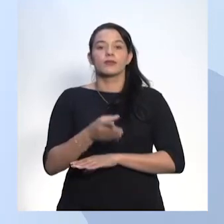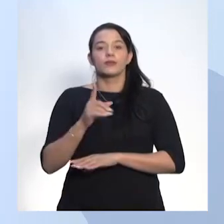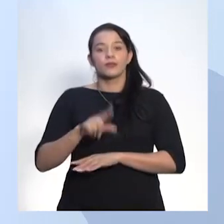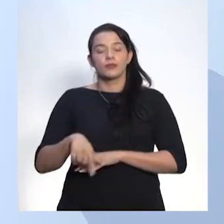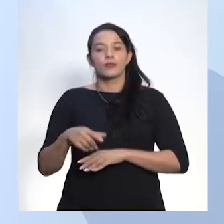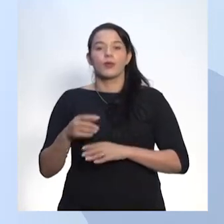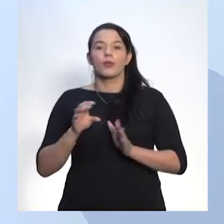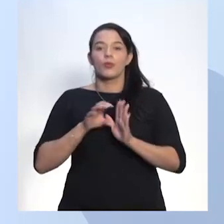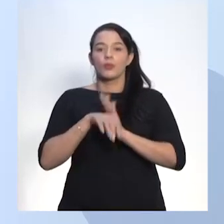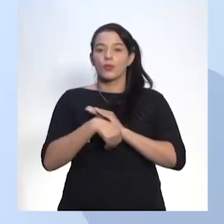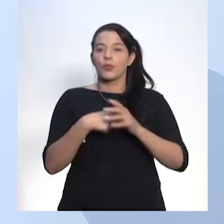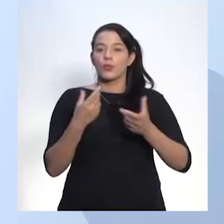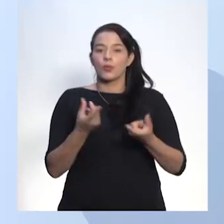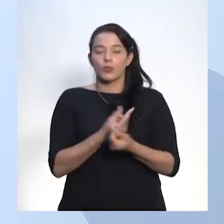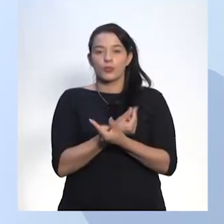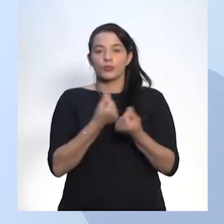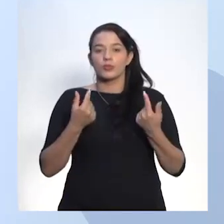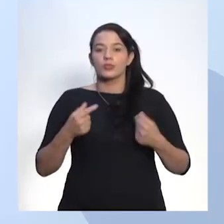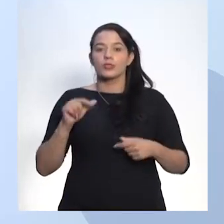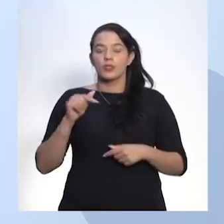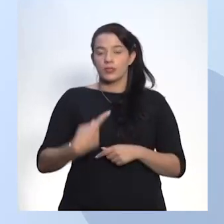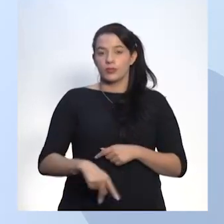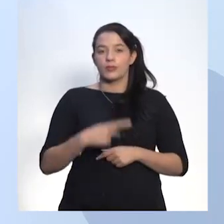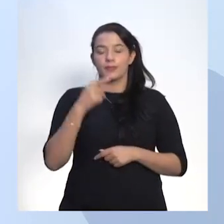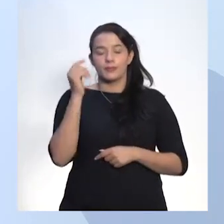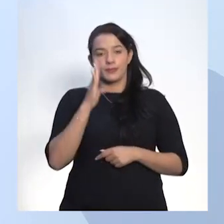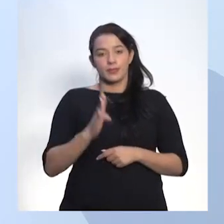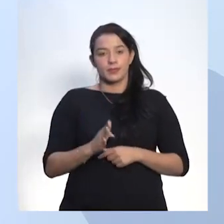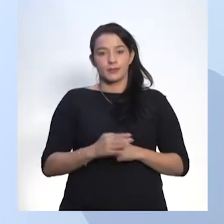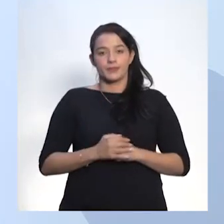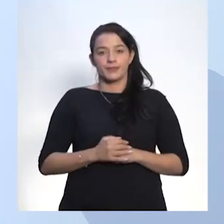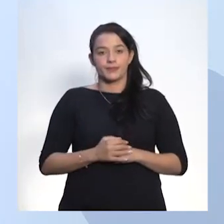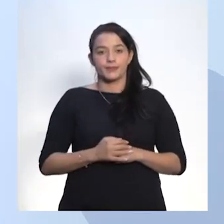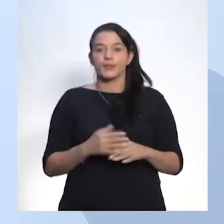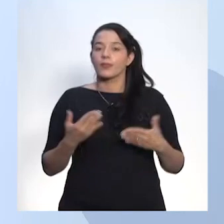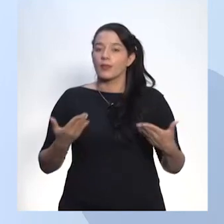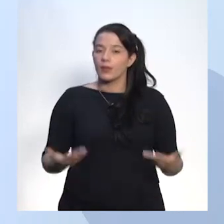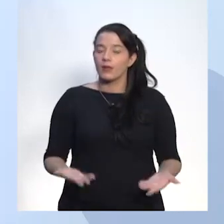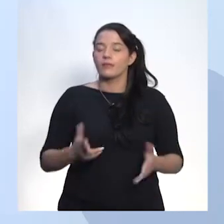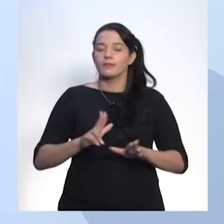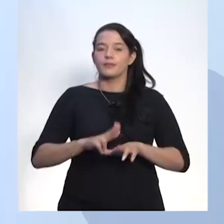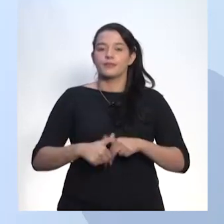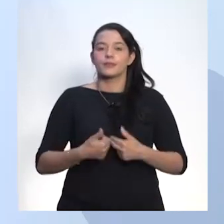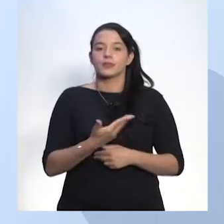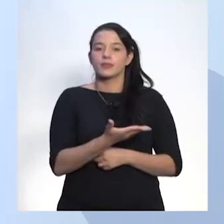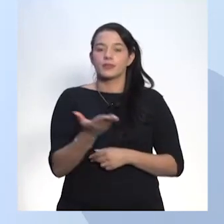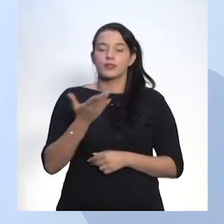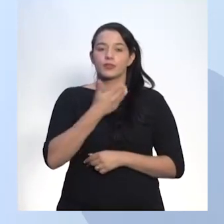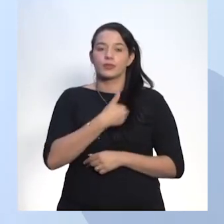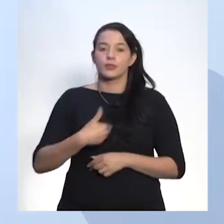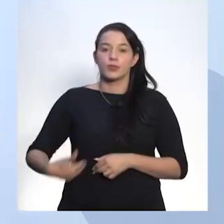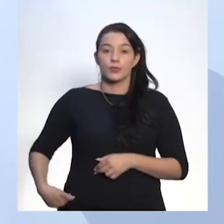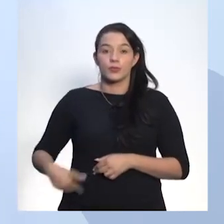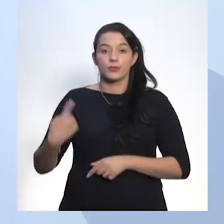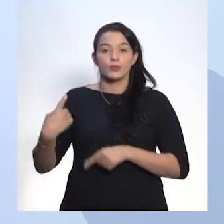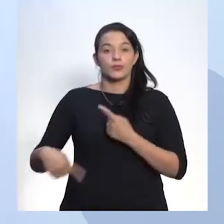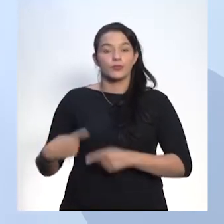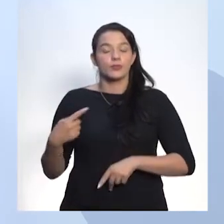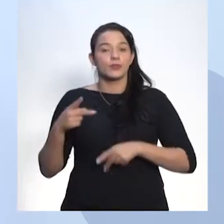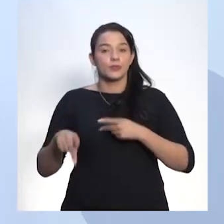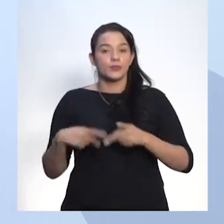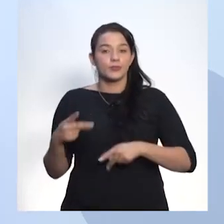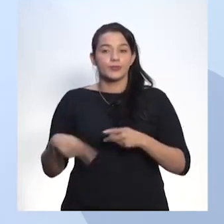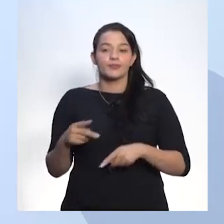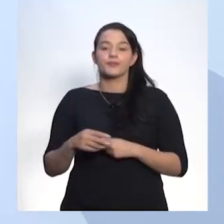comunismo soviético no país. Então, por isso que esses governos, considerados de políticas